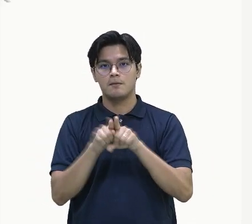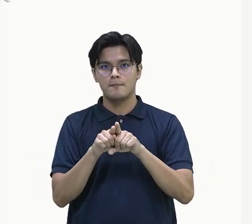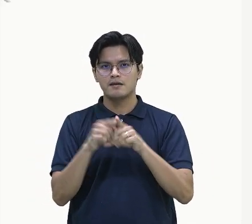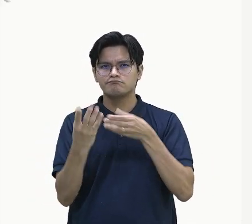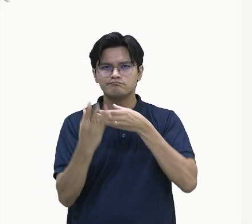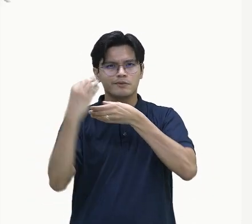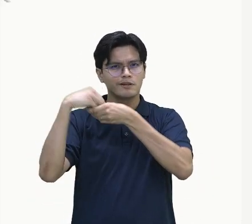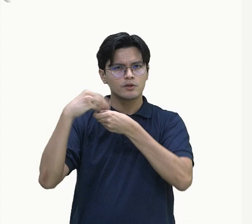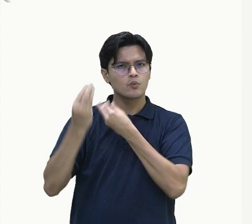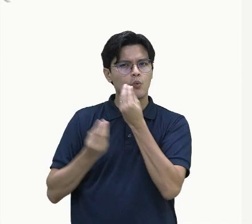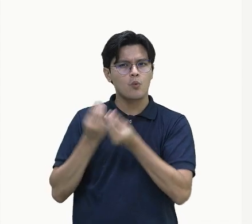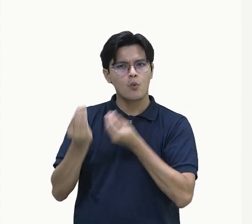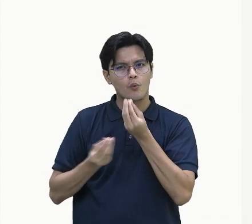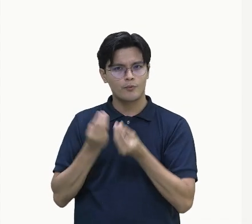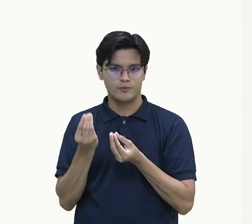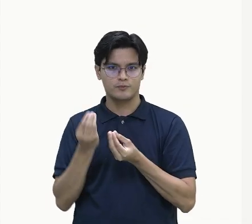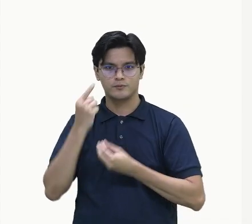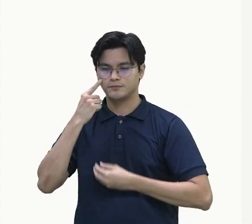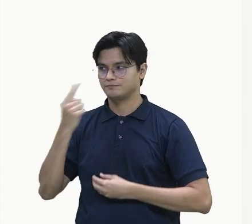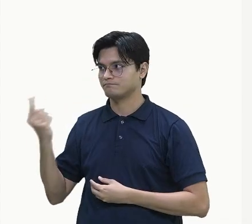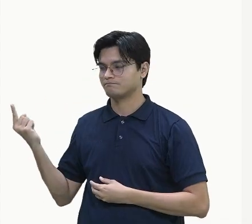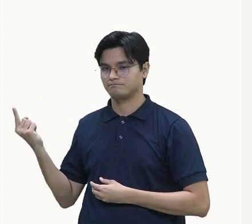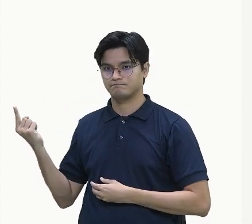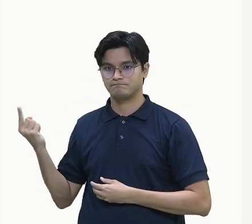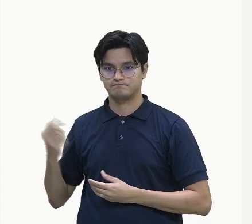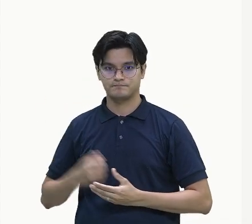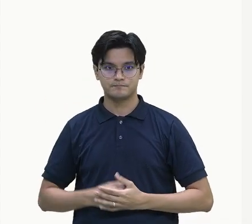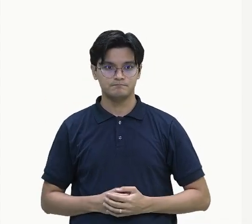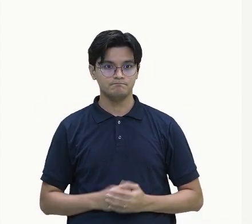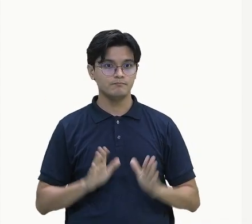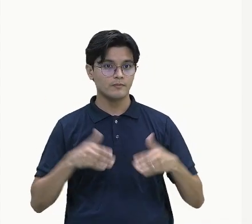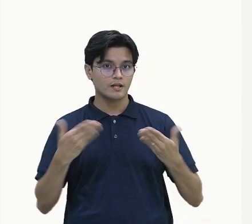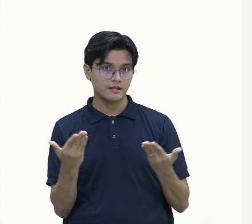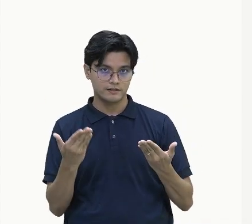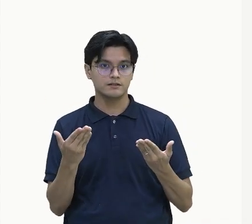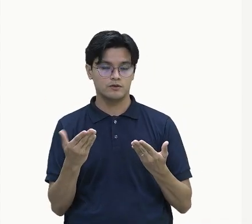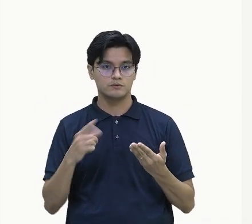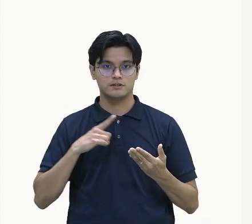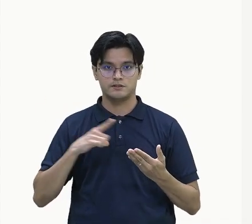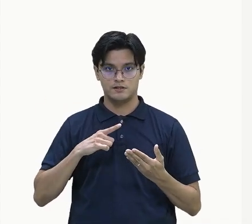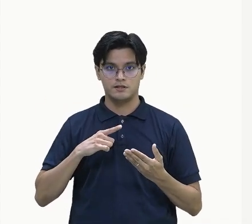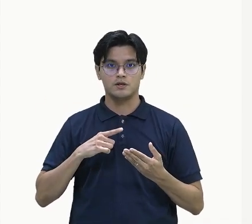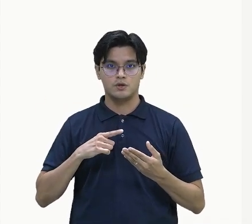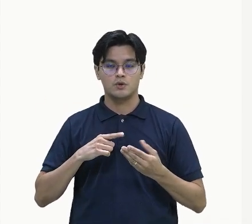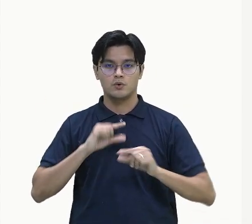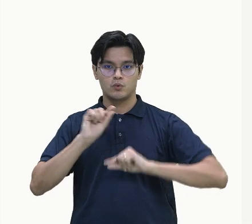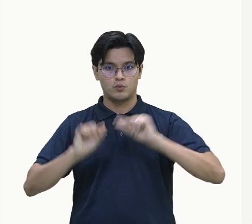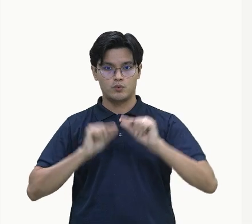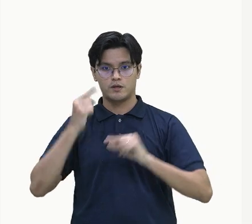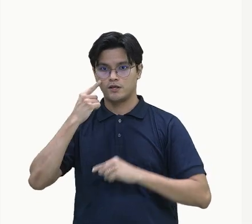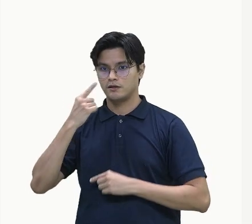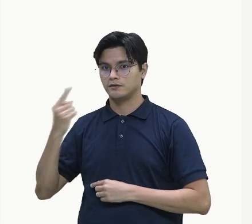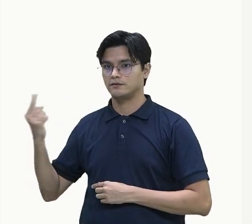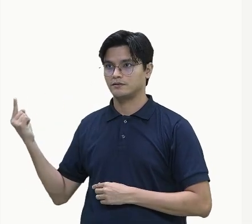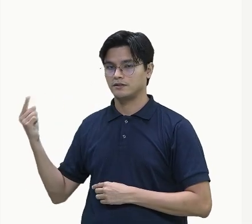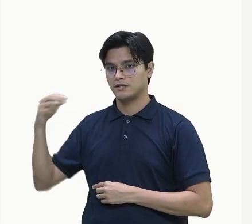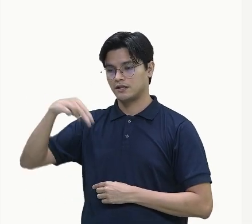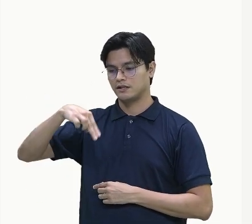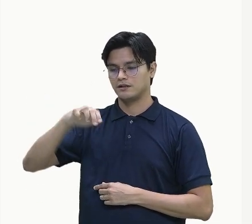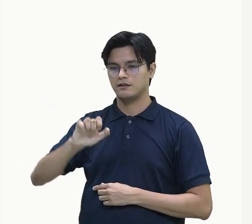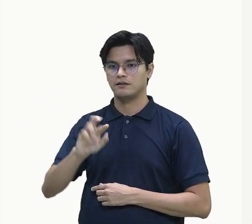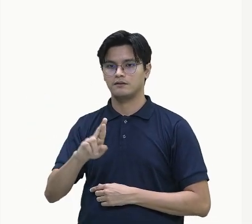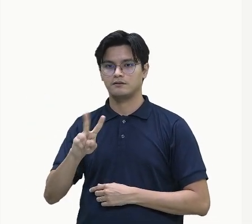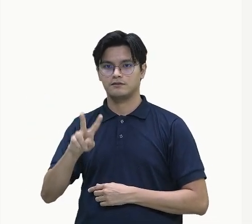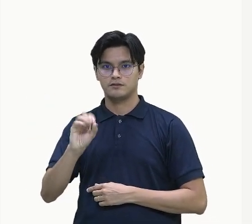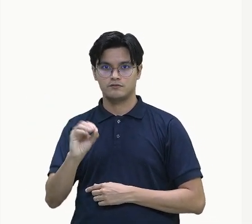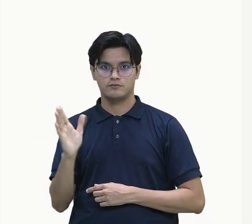interna com corte transversal. Então, o nervo óptico, né, esse pontinho aqui, ó, o nervo óptico,